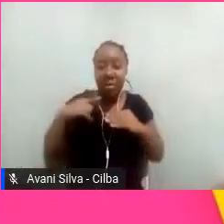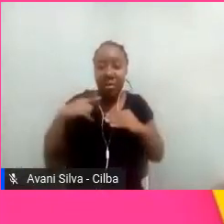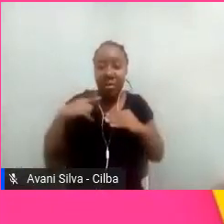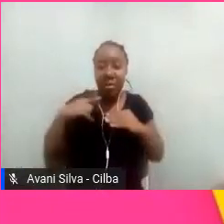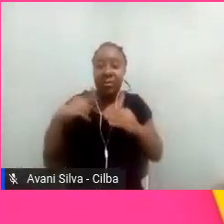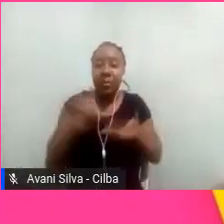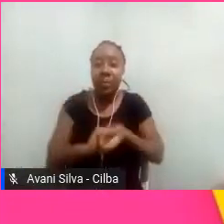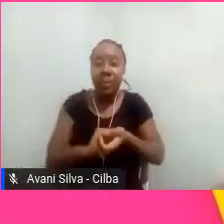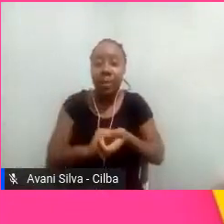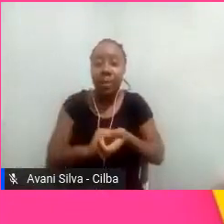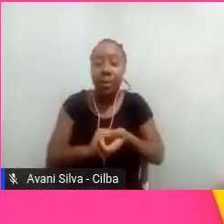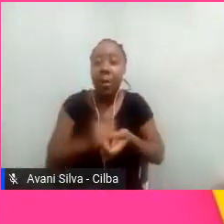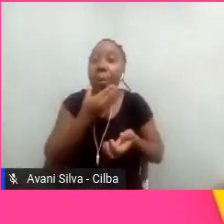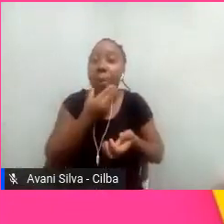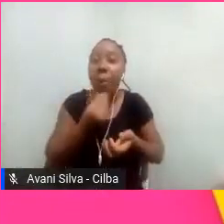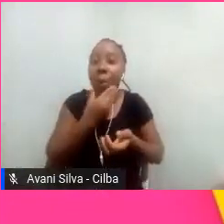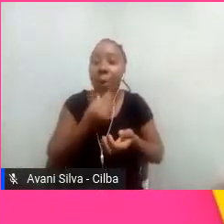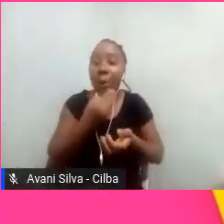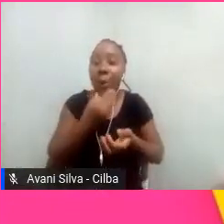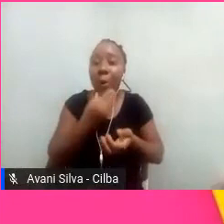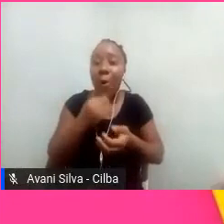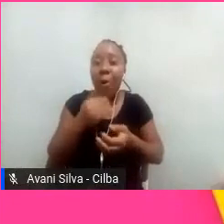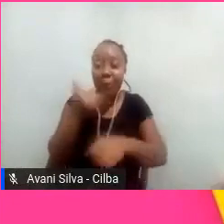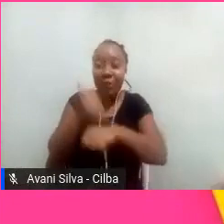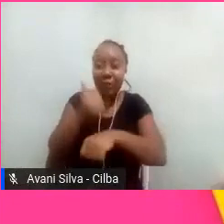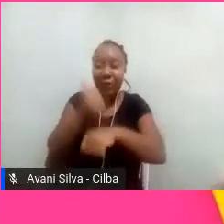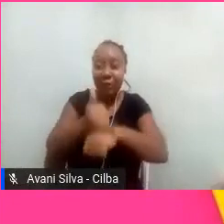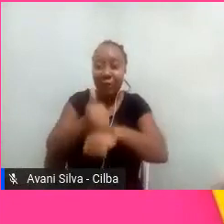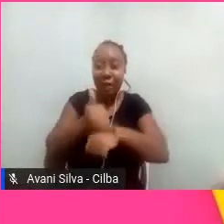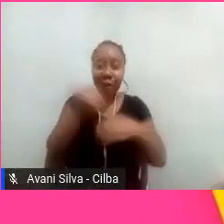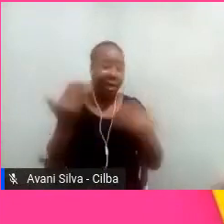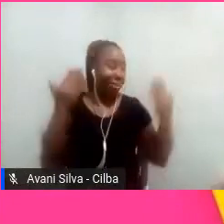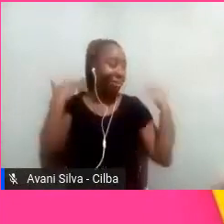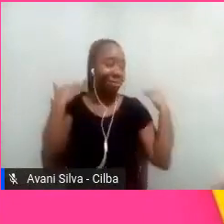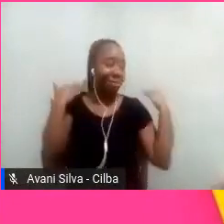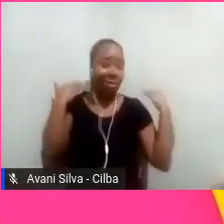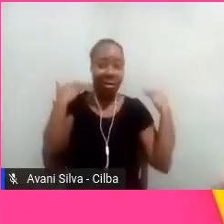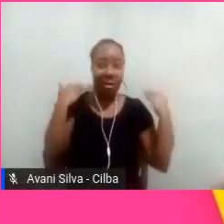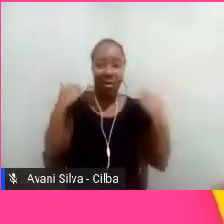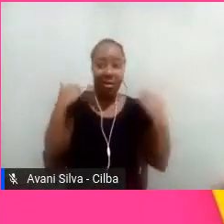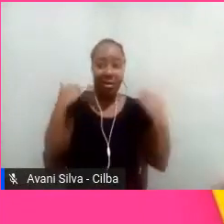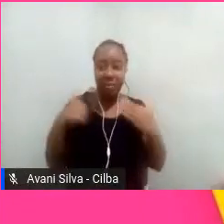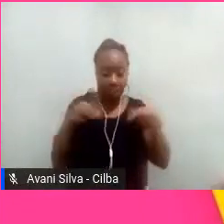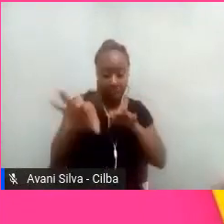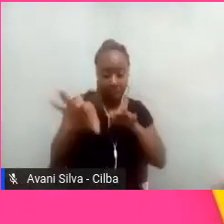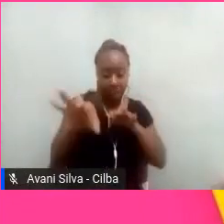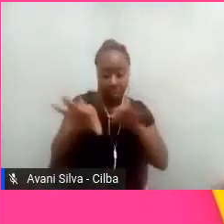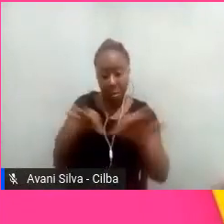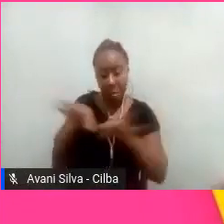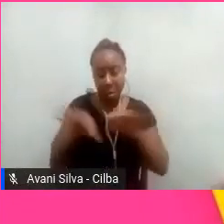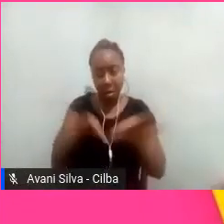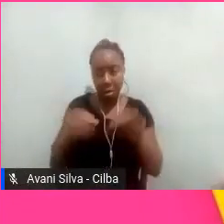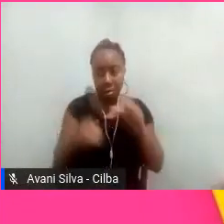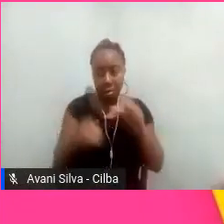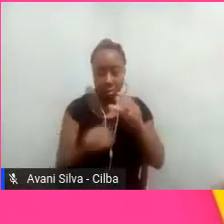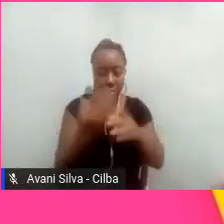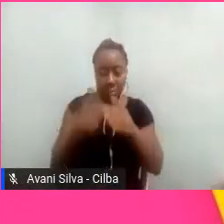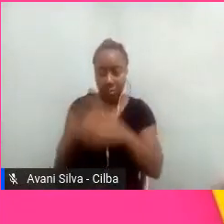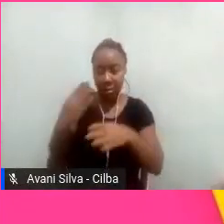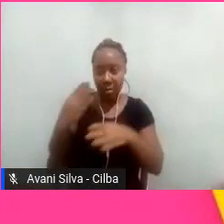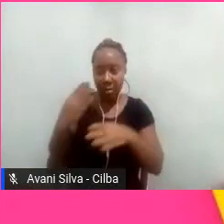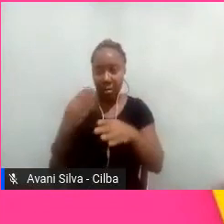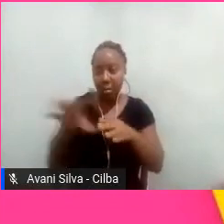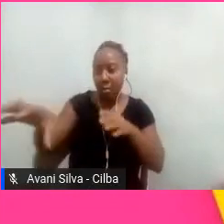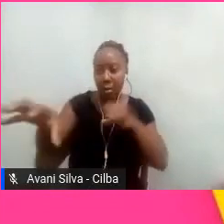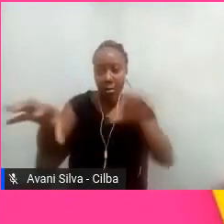Ferro, que está atrás de mim, na hora que eu estava trabalhando neles, as peças eram formadas,